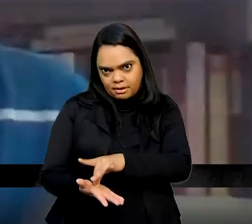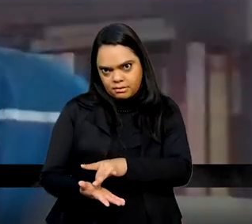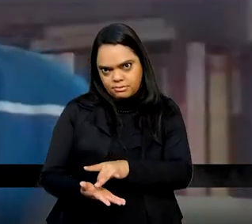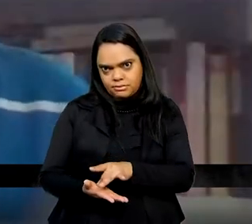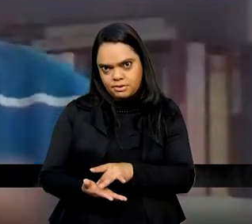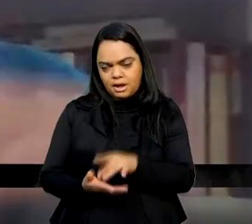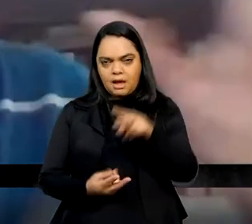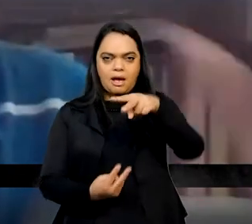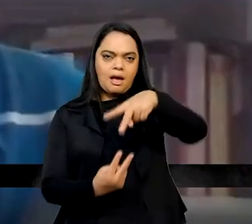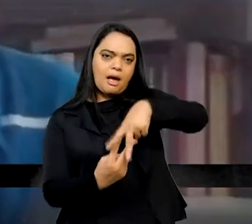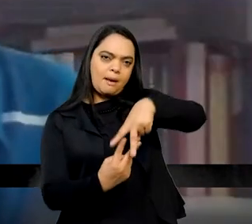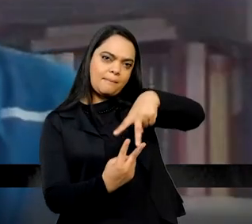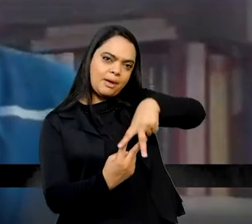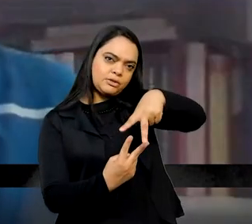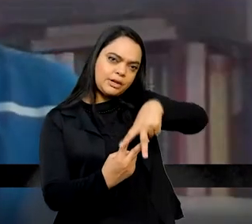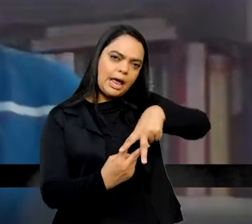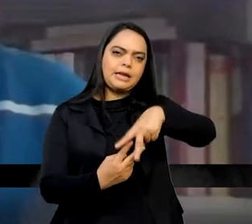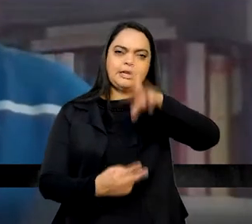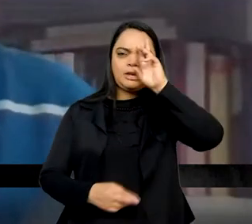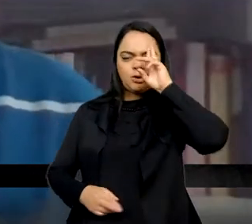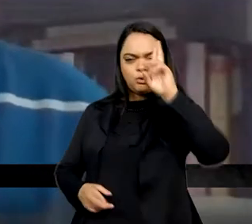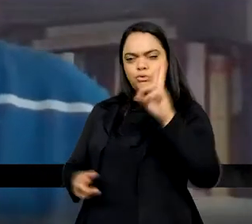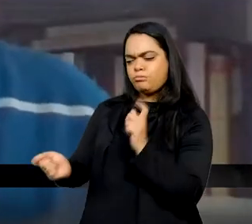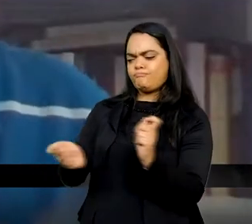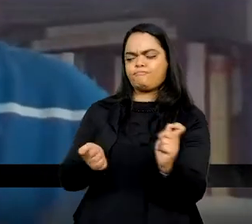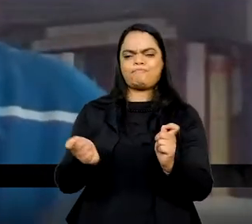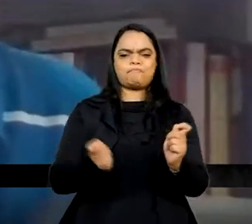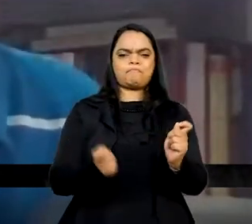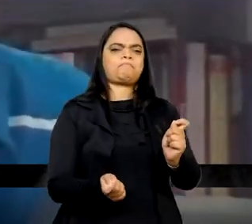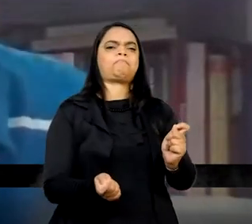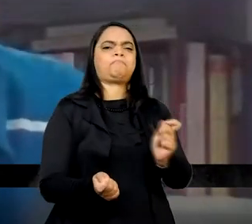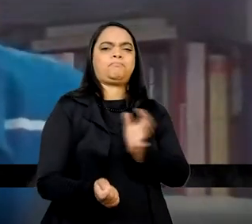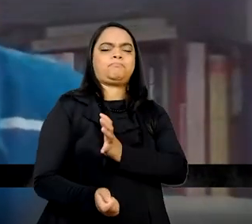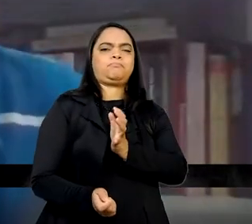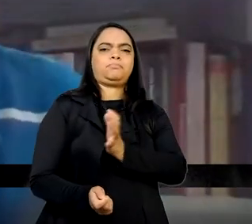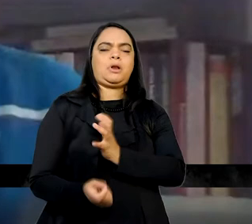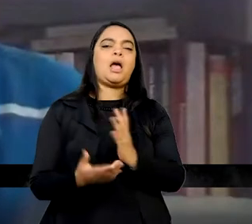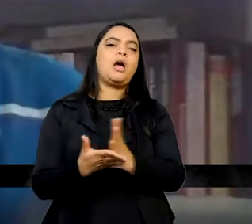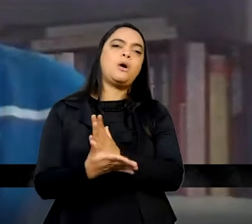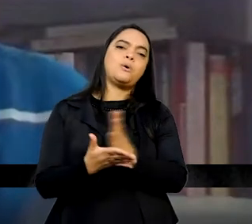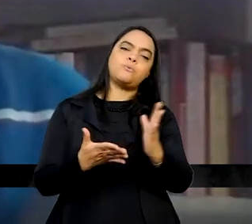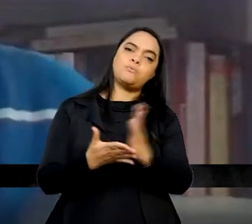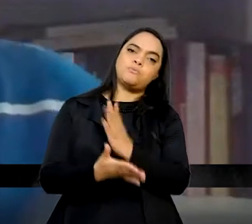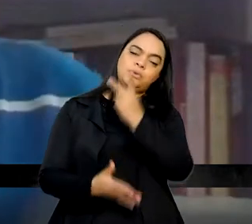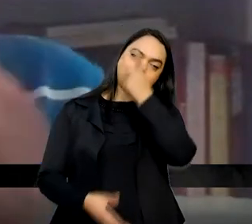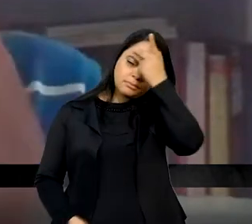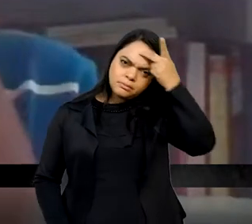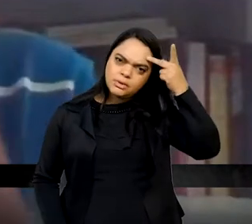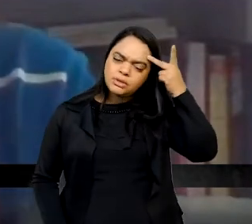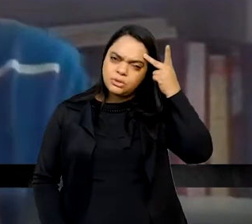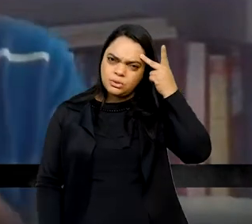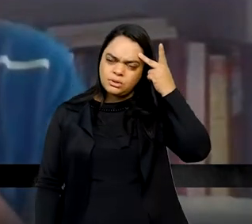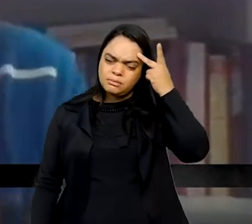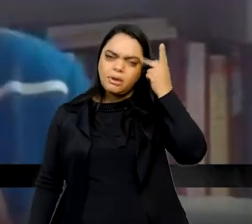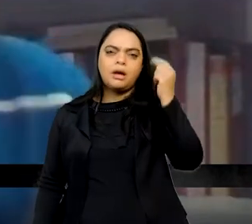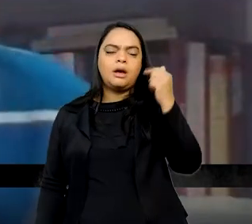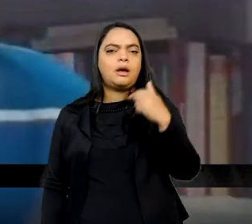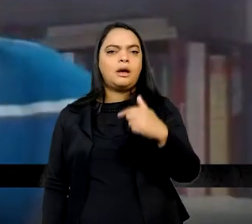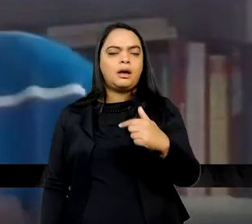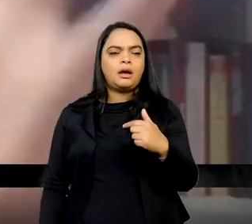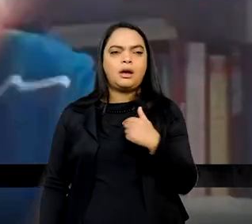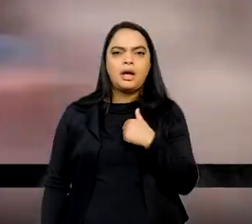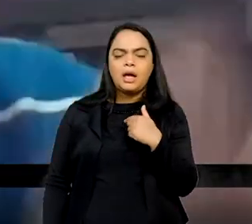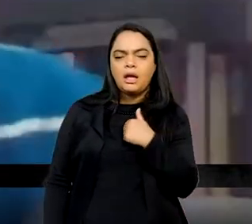lá a maçonaria, está lá os grandes comerciantes, está ali algumas pessoas, mas eu procurava